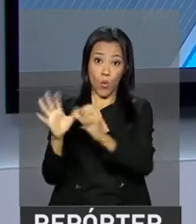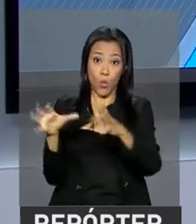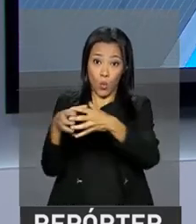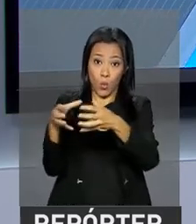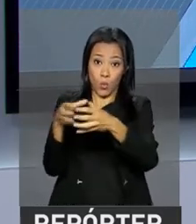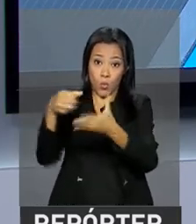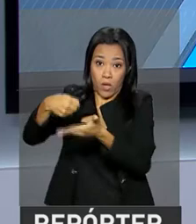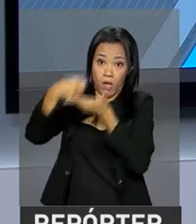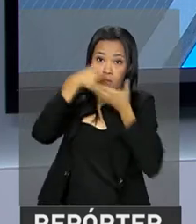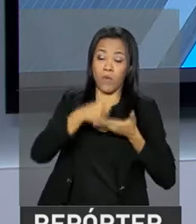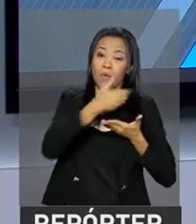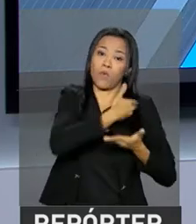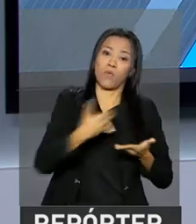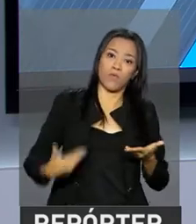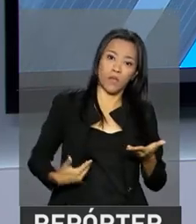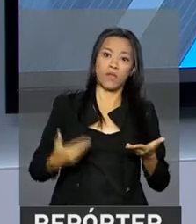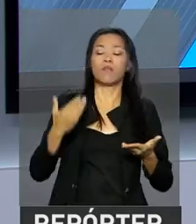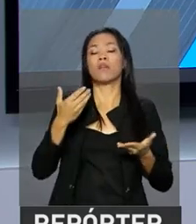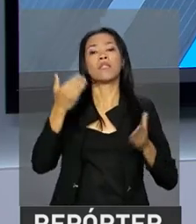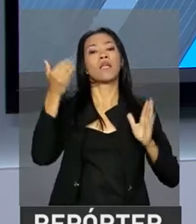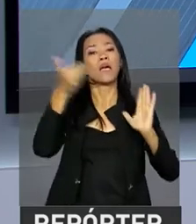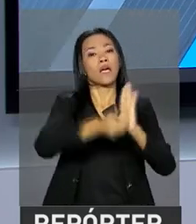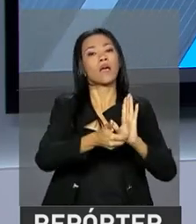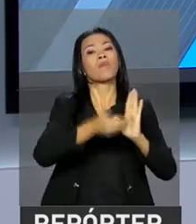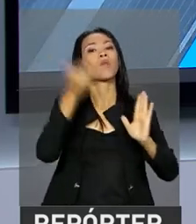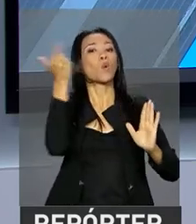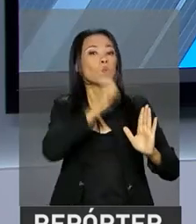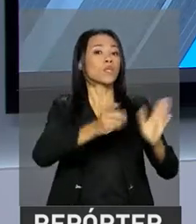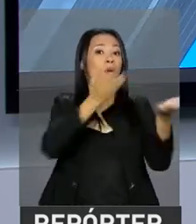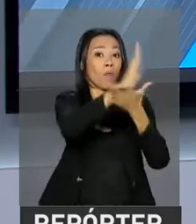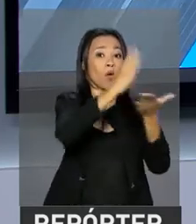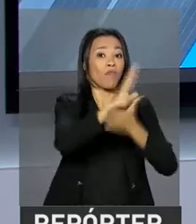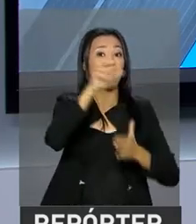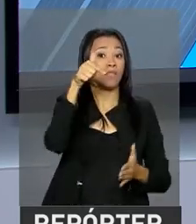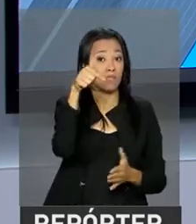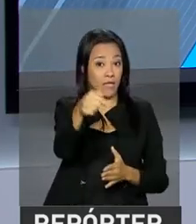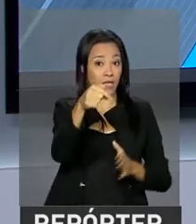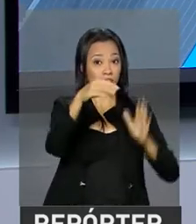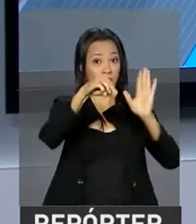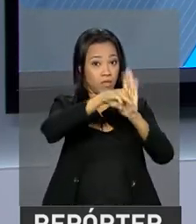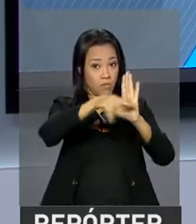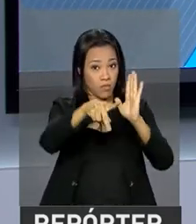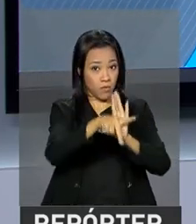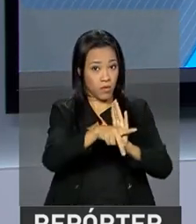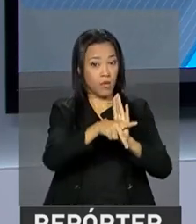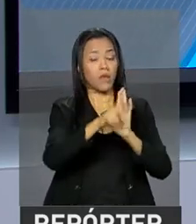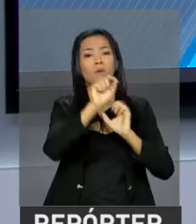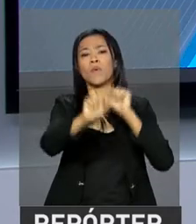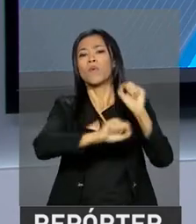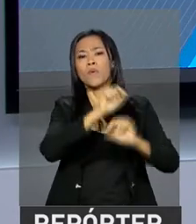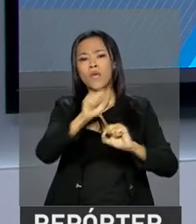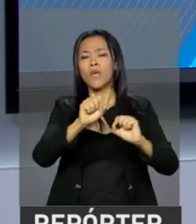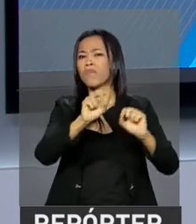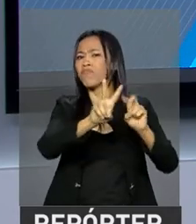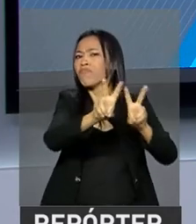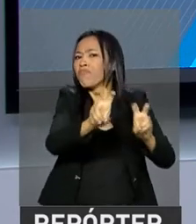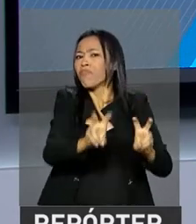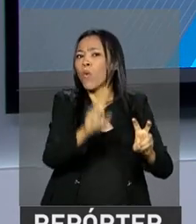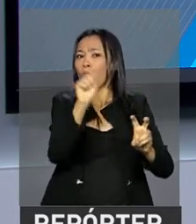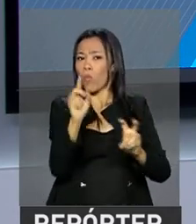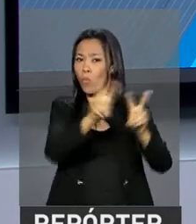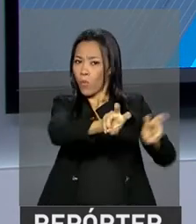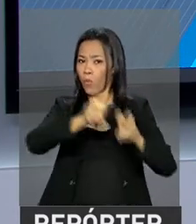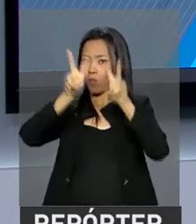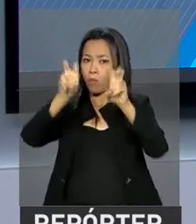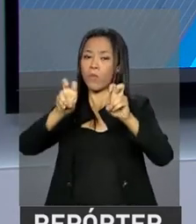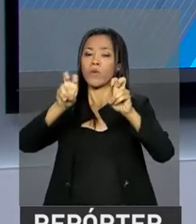dos Deputados conseguiu aprovar 7 medidas provisórias. Entre elas, está a que estabelece o programa